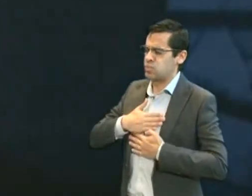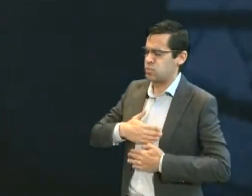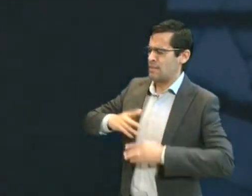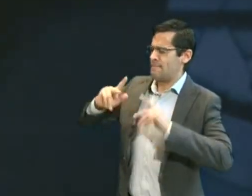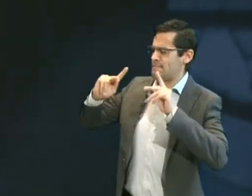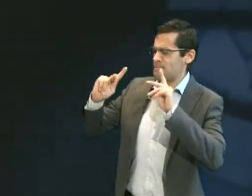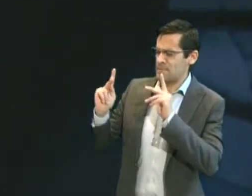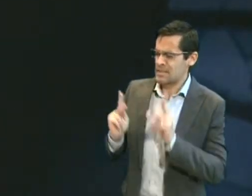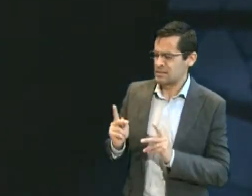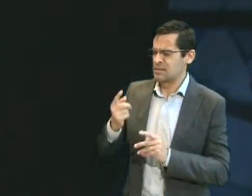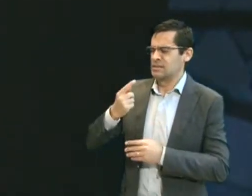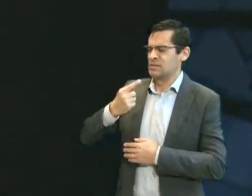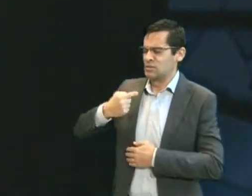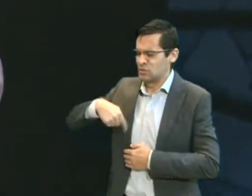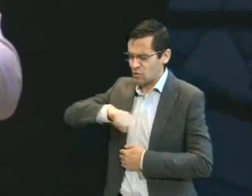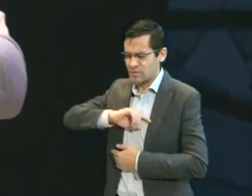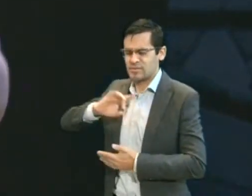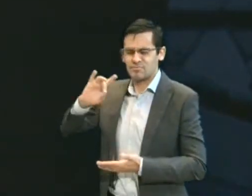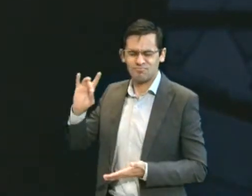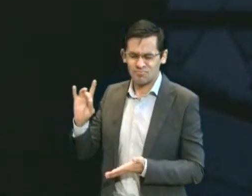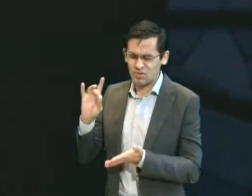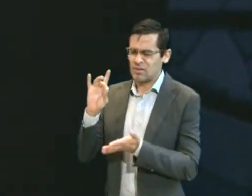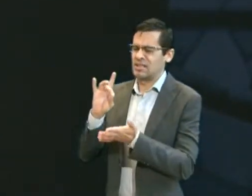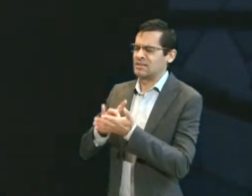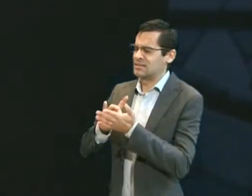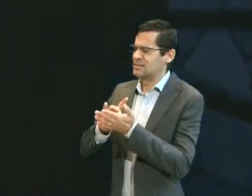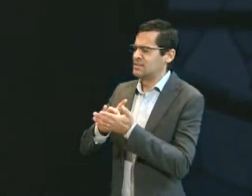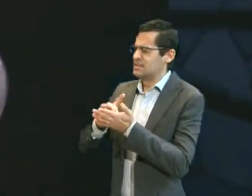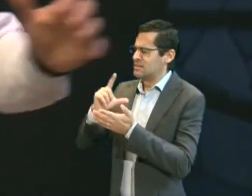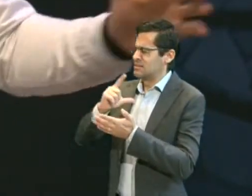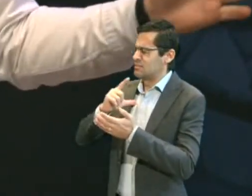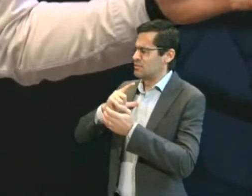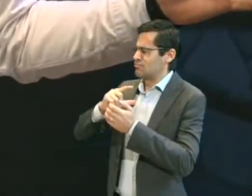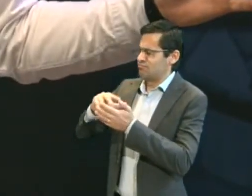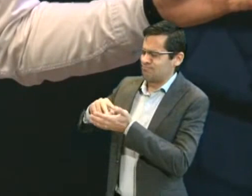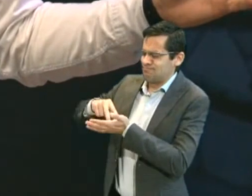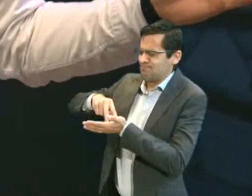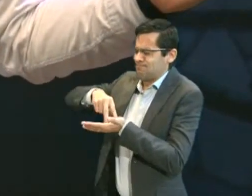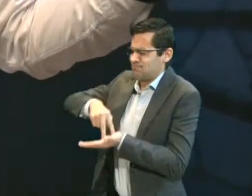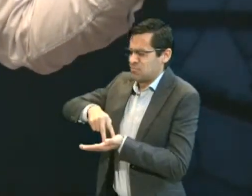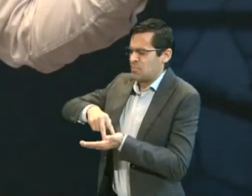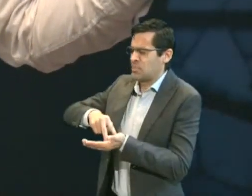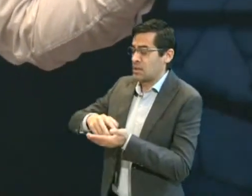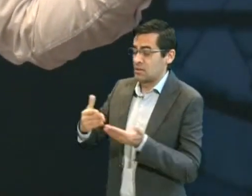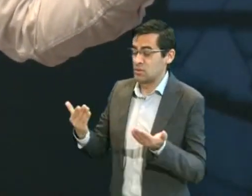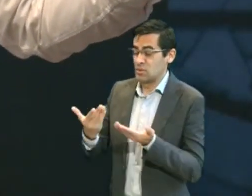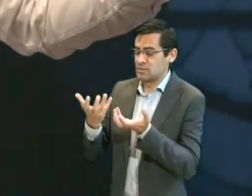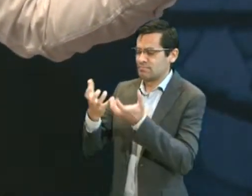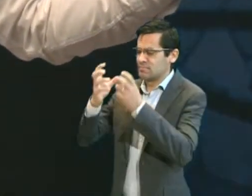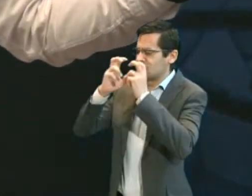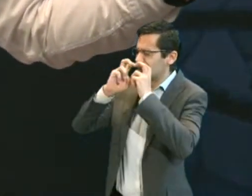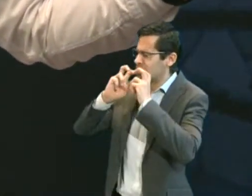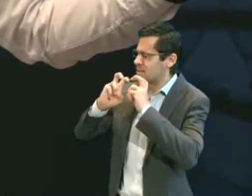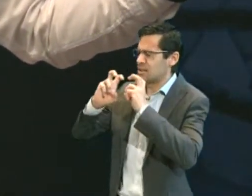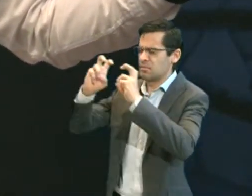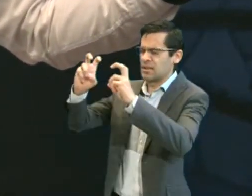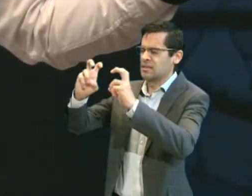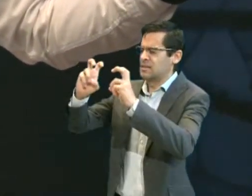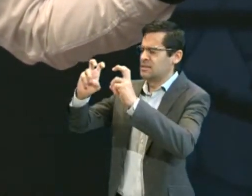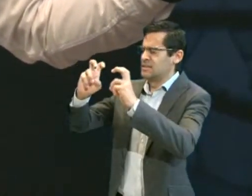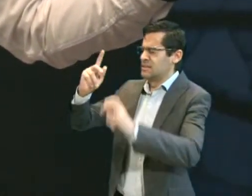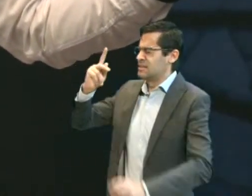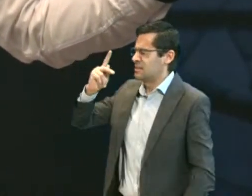presença somos, sim, Pai, fortalecidos. E hoje eu quero clamar que a santa